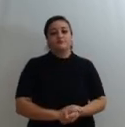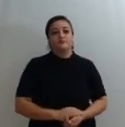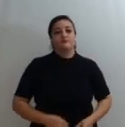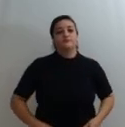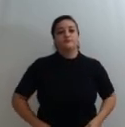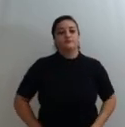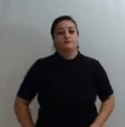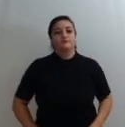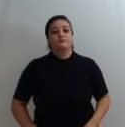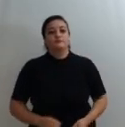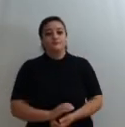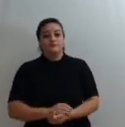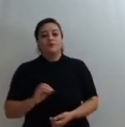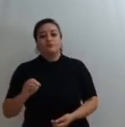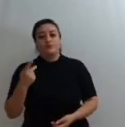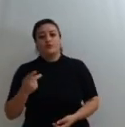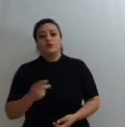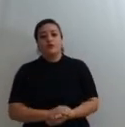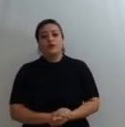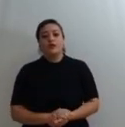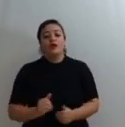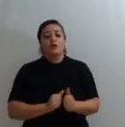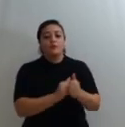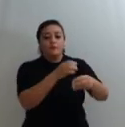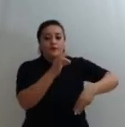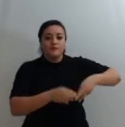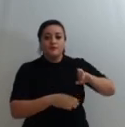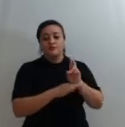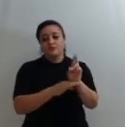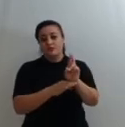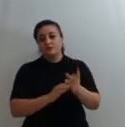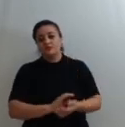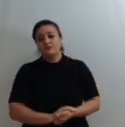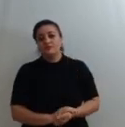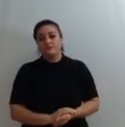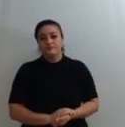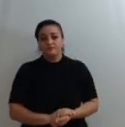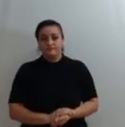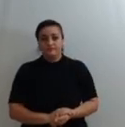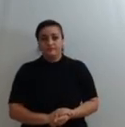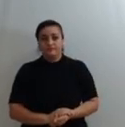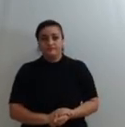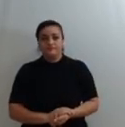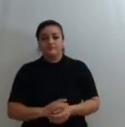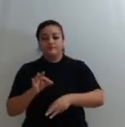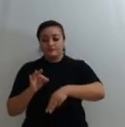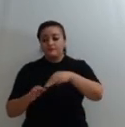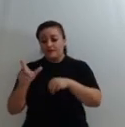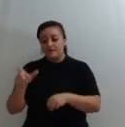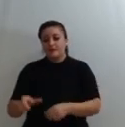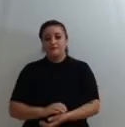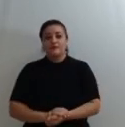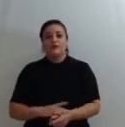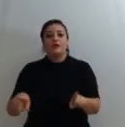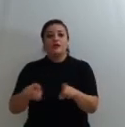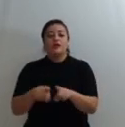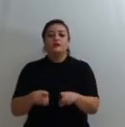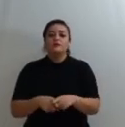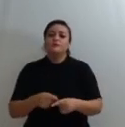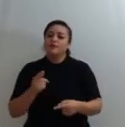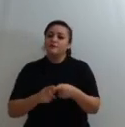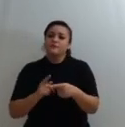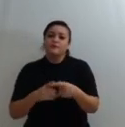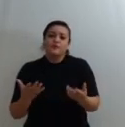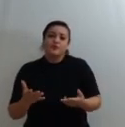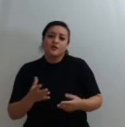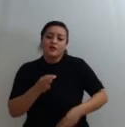Pois não, eu acompanho o relator, colher os votos. Ministra Laurita. Eu também, até porque o eminente relator